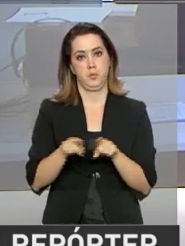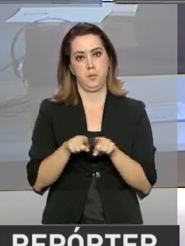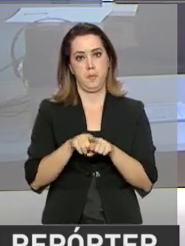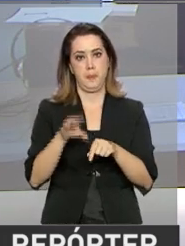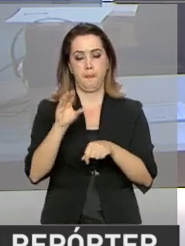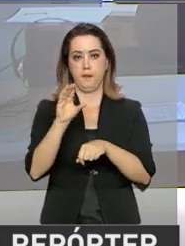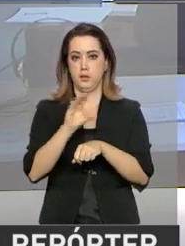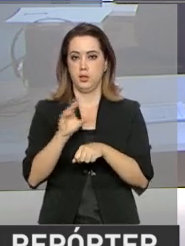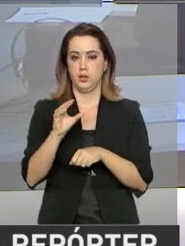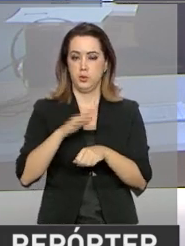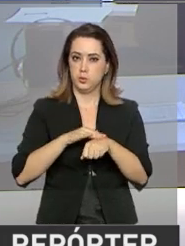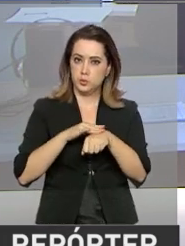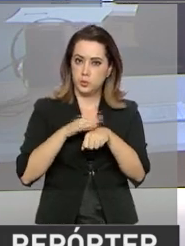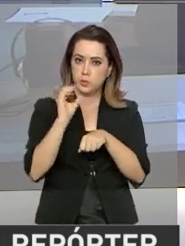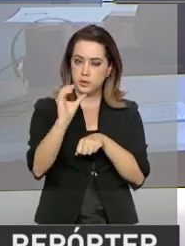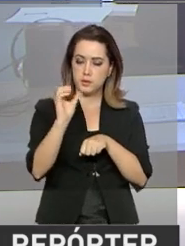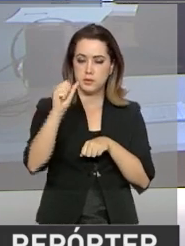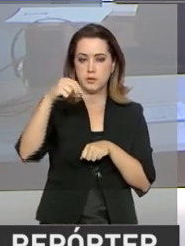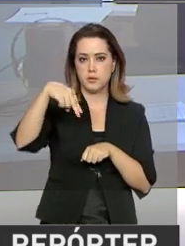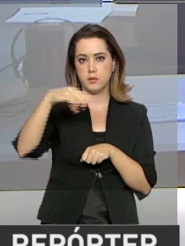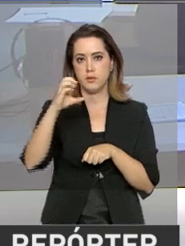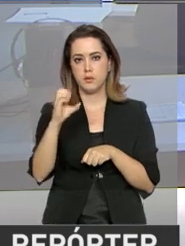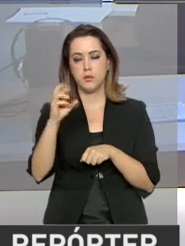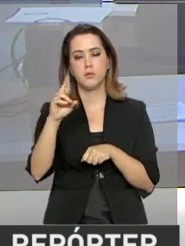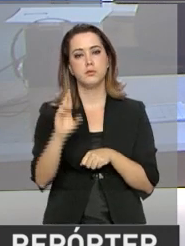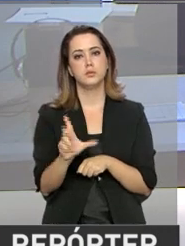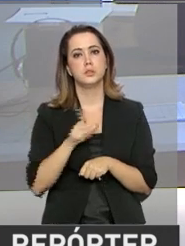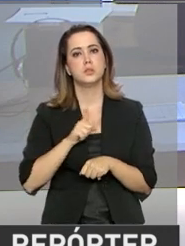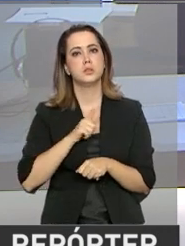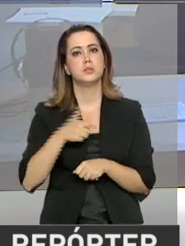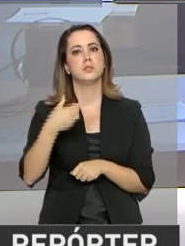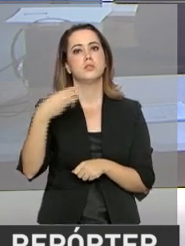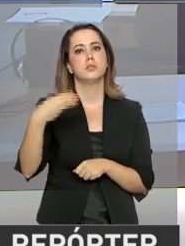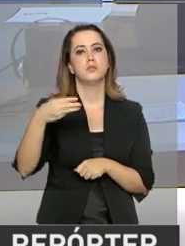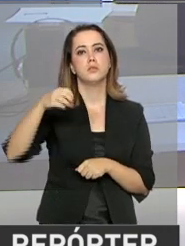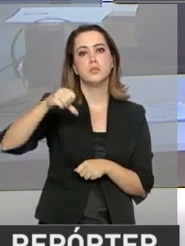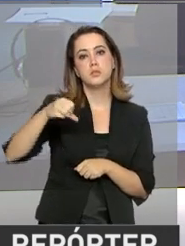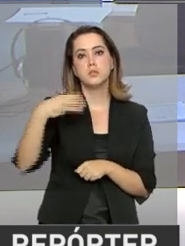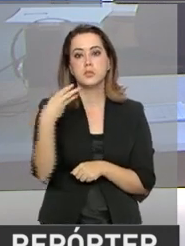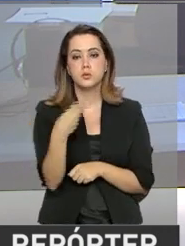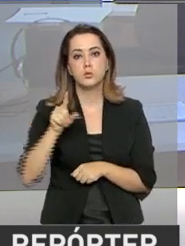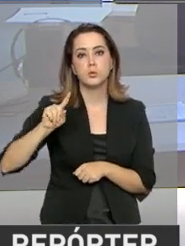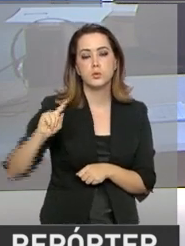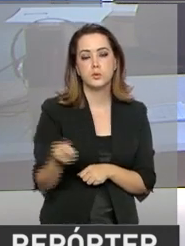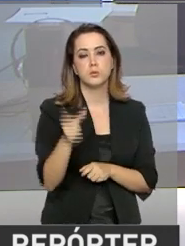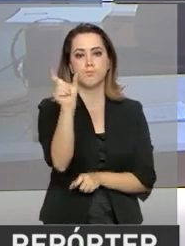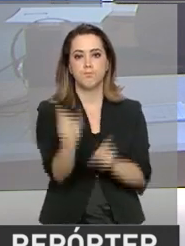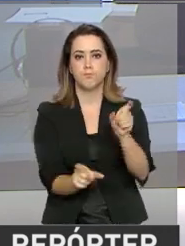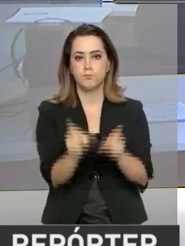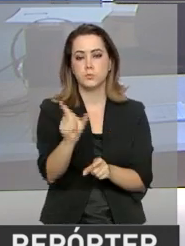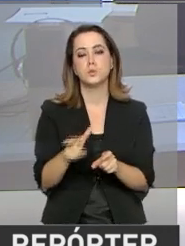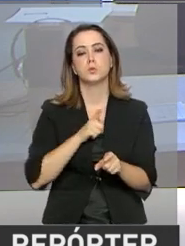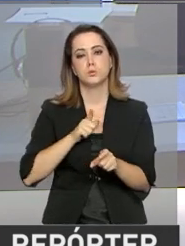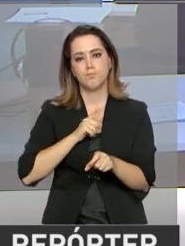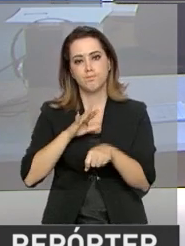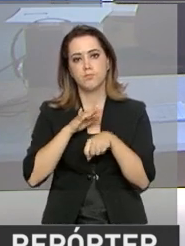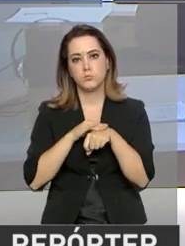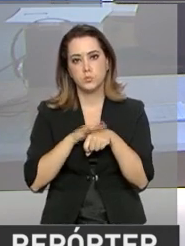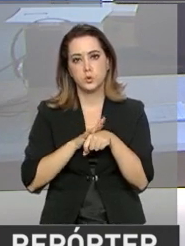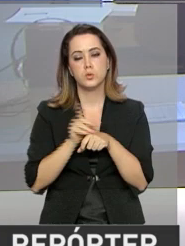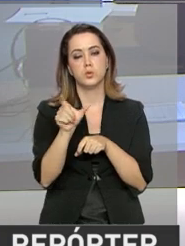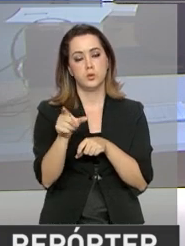siscan em 2015 393.000 pacientes com câncer foram atendidos pelo SUS número